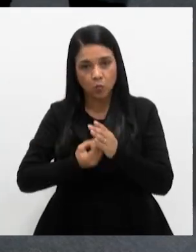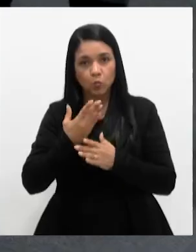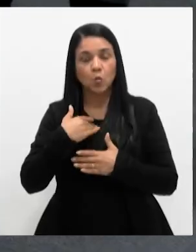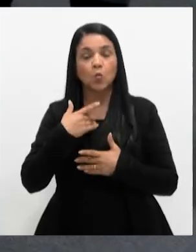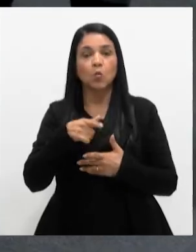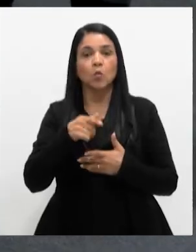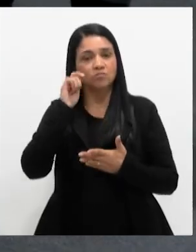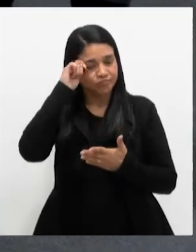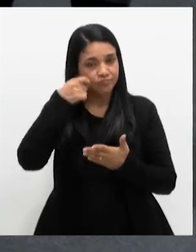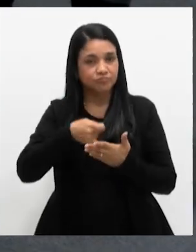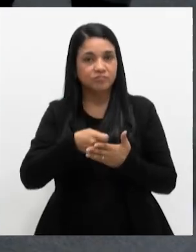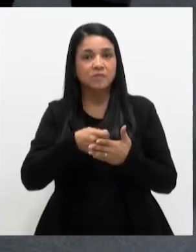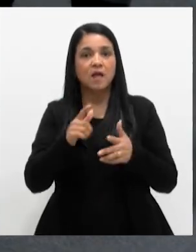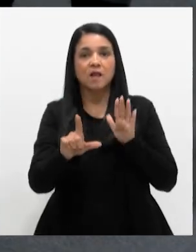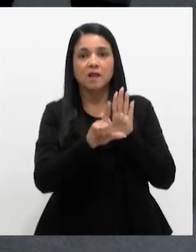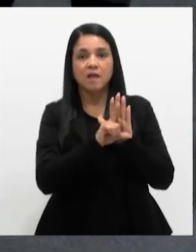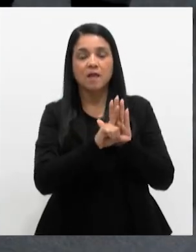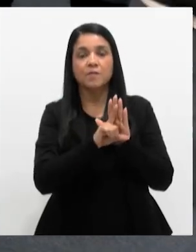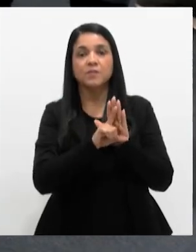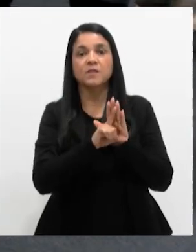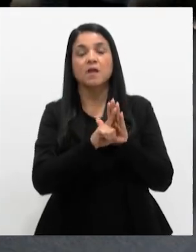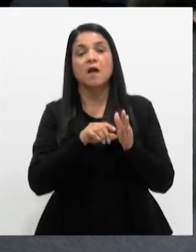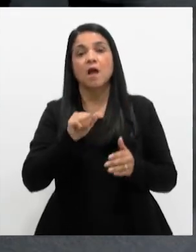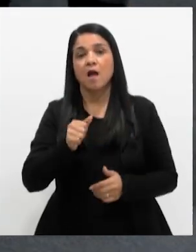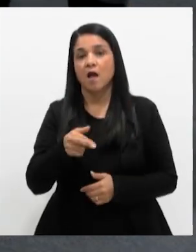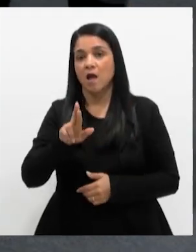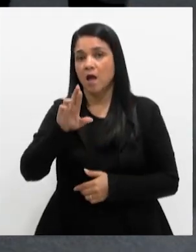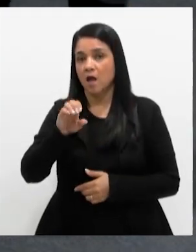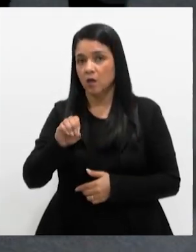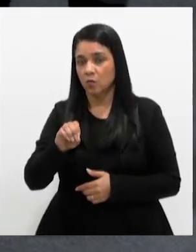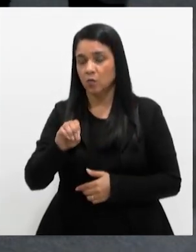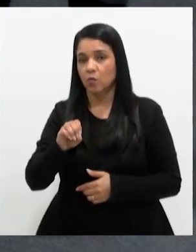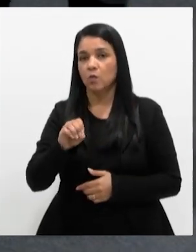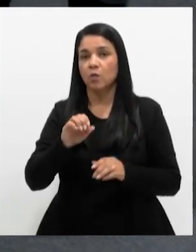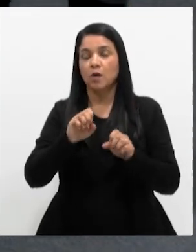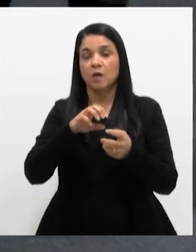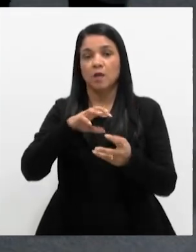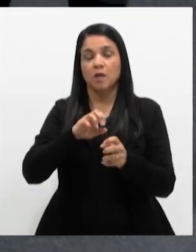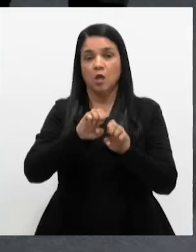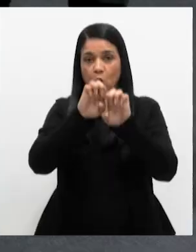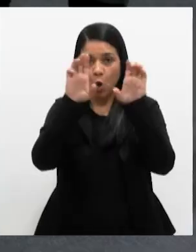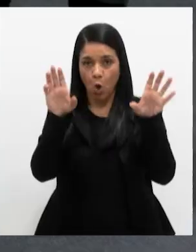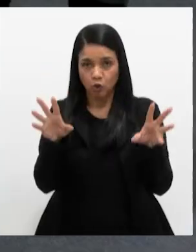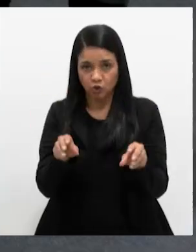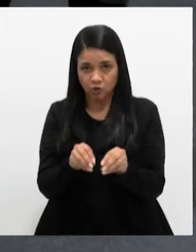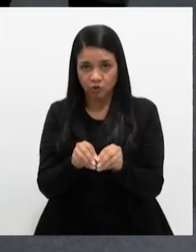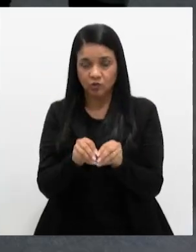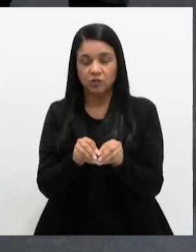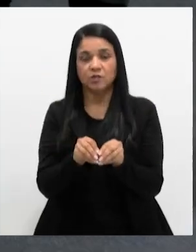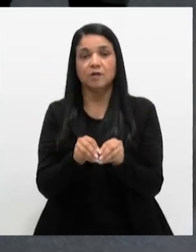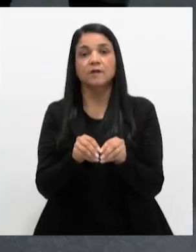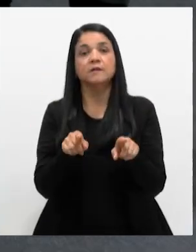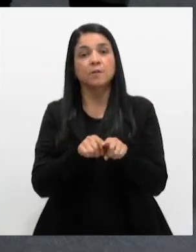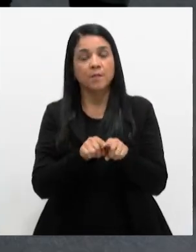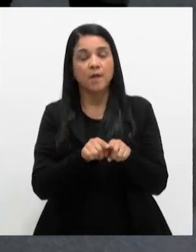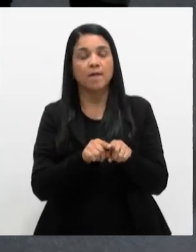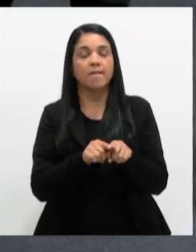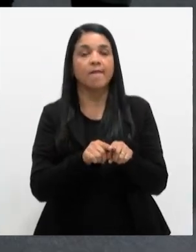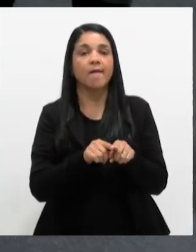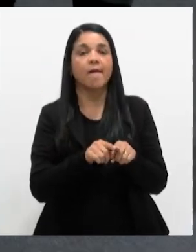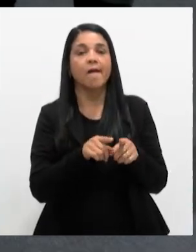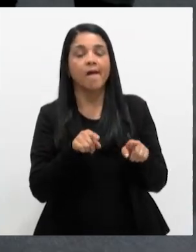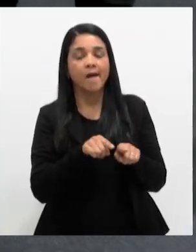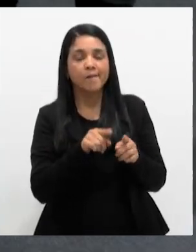a Política Estadual de Agroecologia e Produção Orgânica, até agora não saiu do papel. A Política Estadual de Agricultura Urbana até agora não